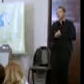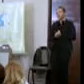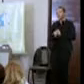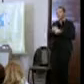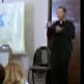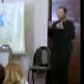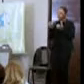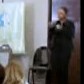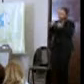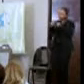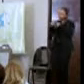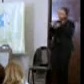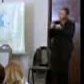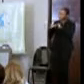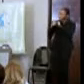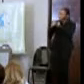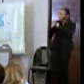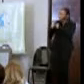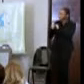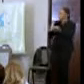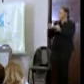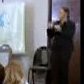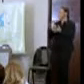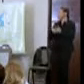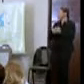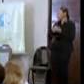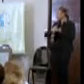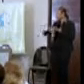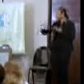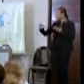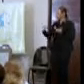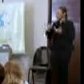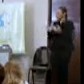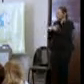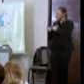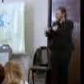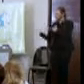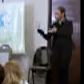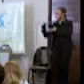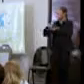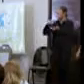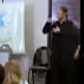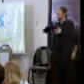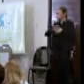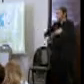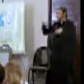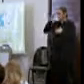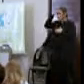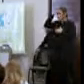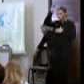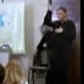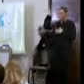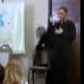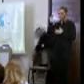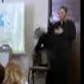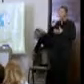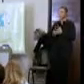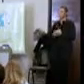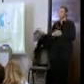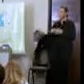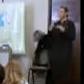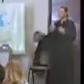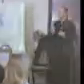E quero trazer os cumprimentos da ministra Ideli Salvati e também do secretário nacional Antônio José. É